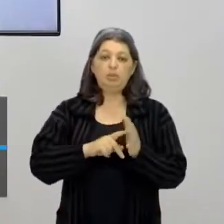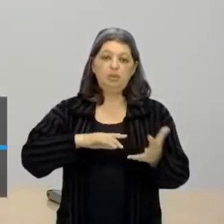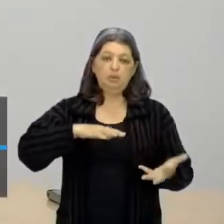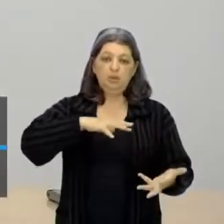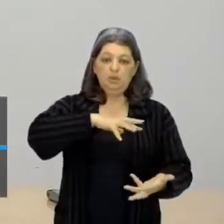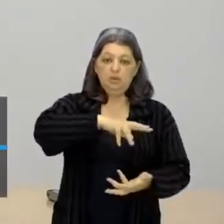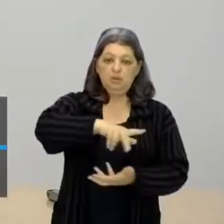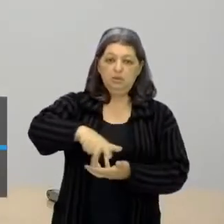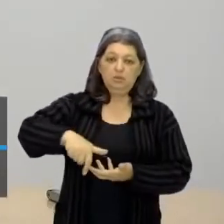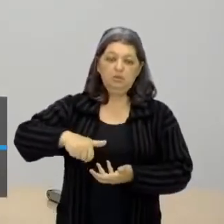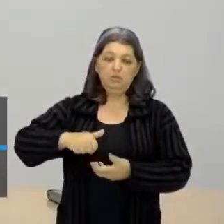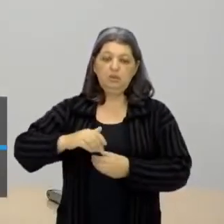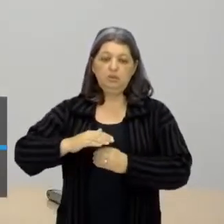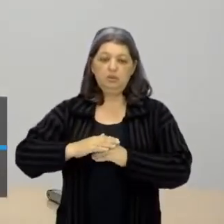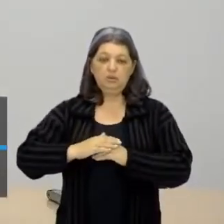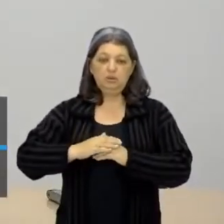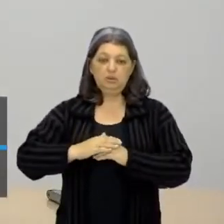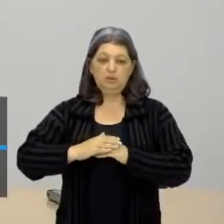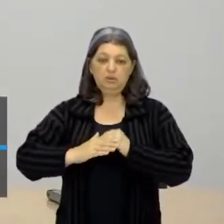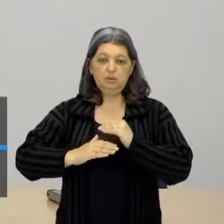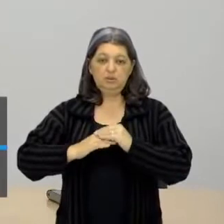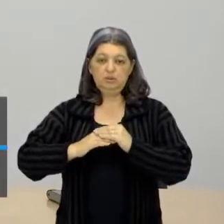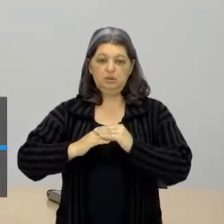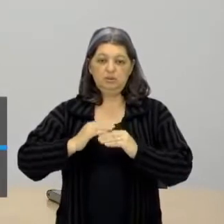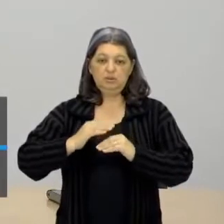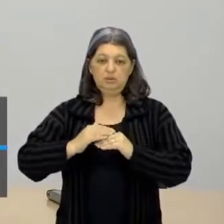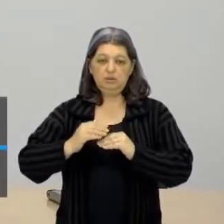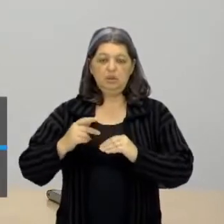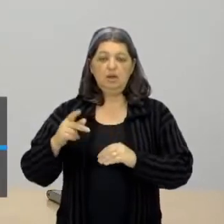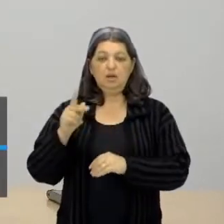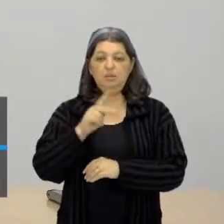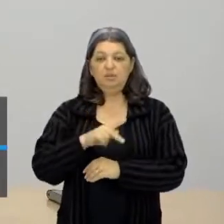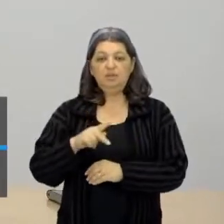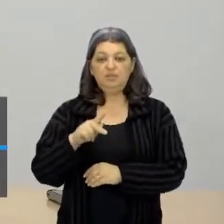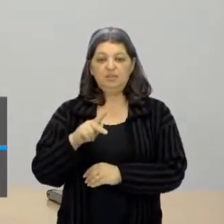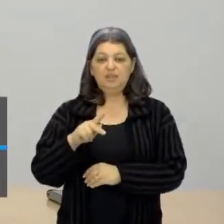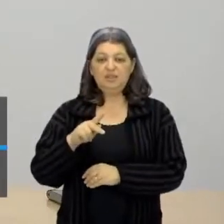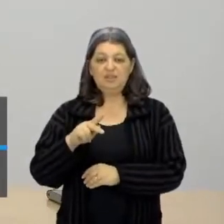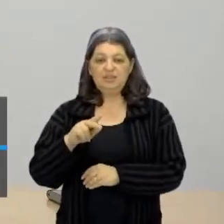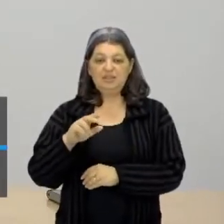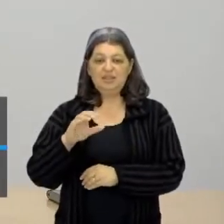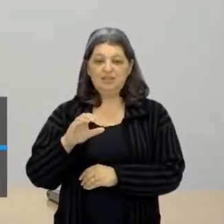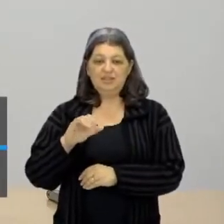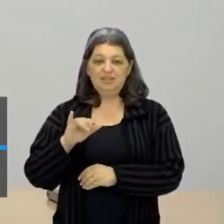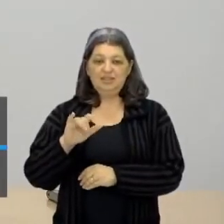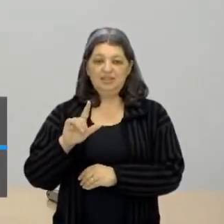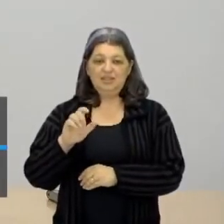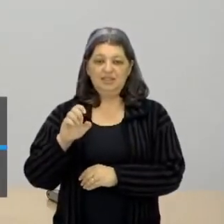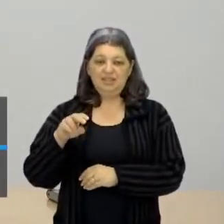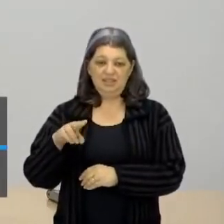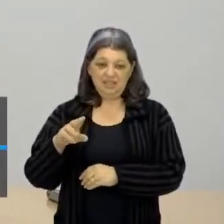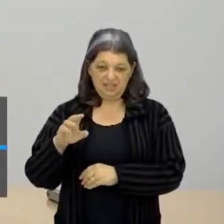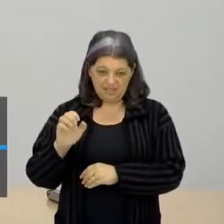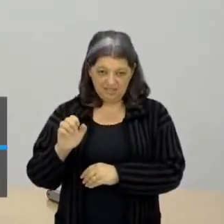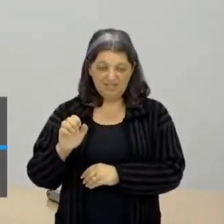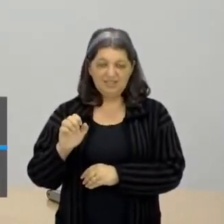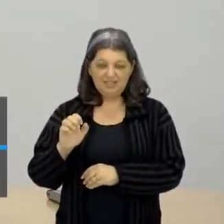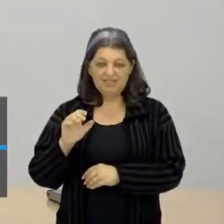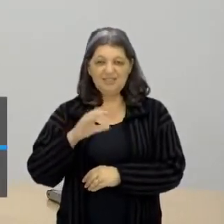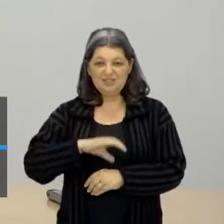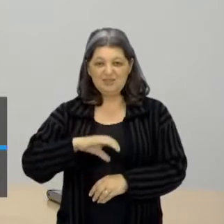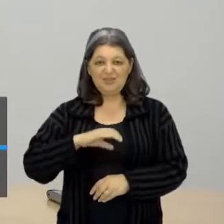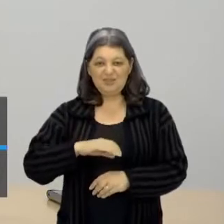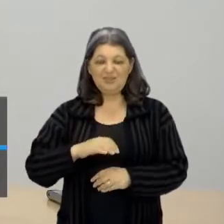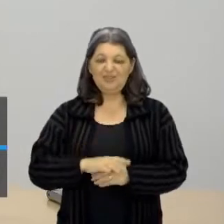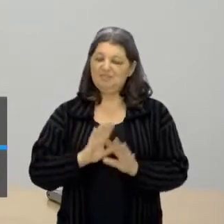acabei de descobrir que eu estou com o login da professora Silene aqui de português, que eu coloquei uma resposta aqui que perguntaram, apareceu Silene aqui.